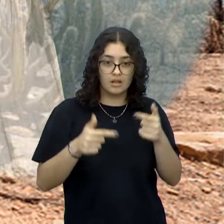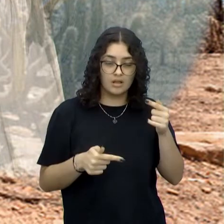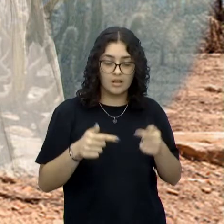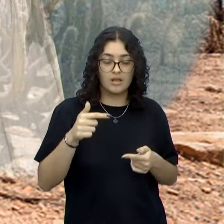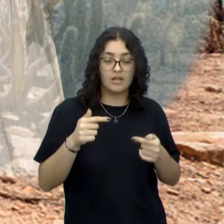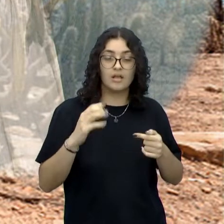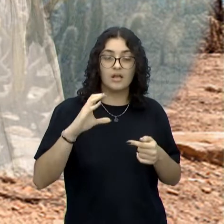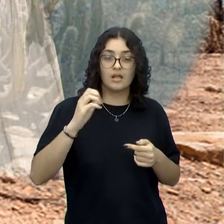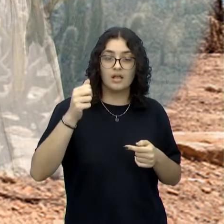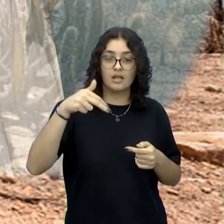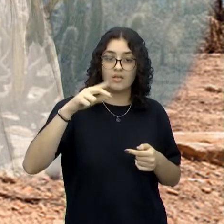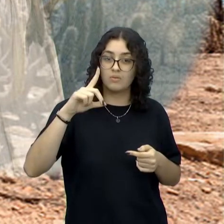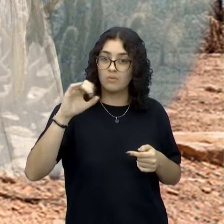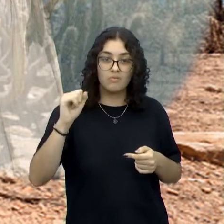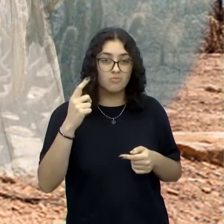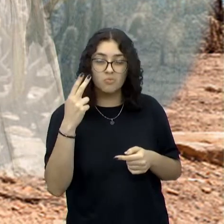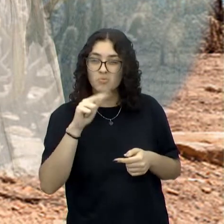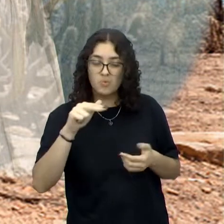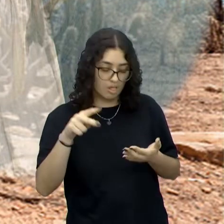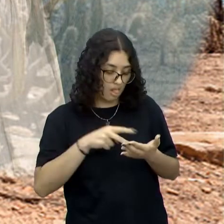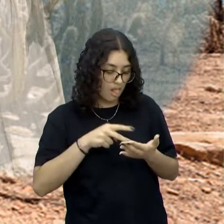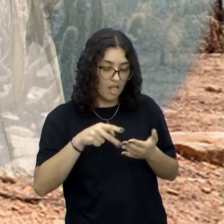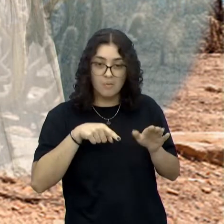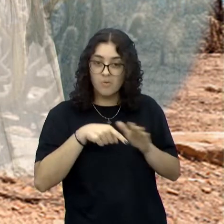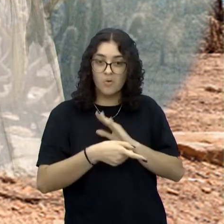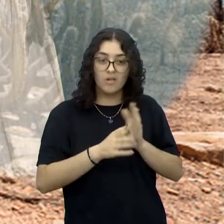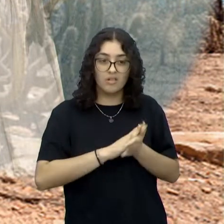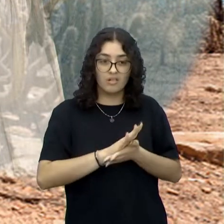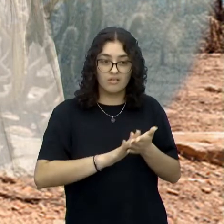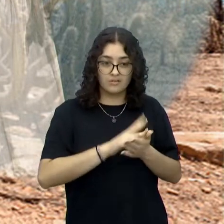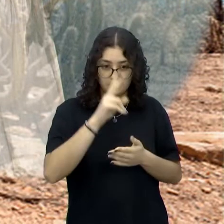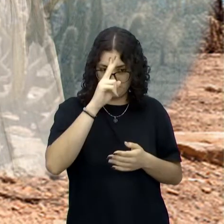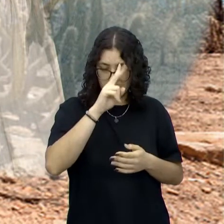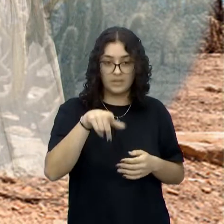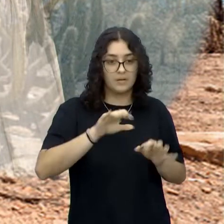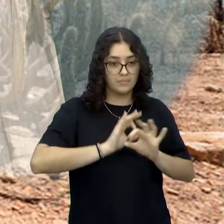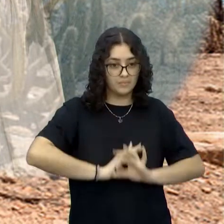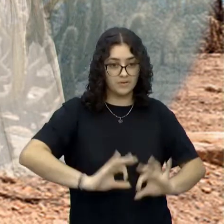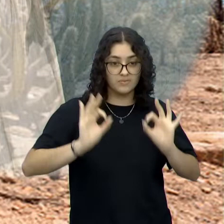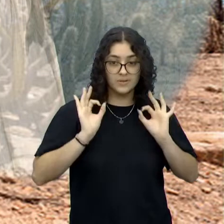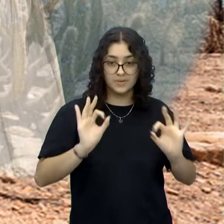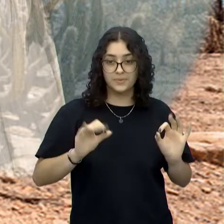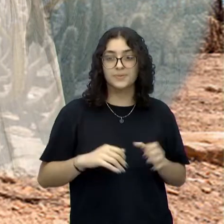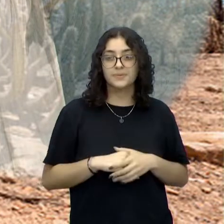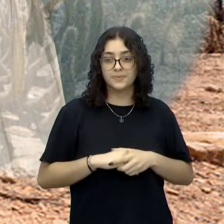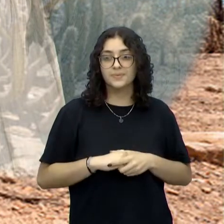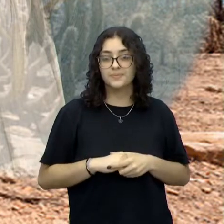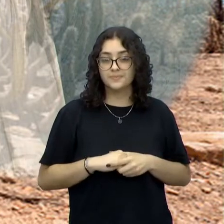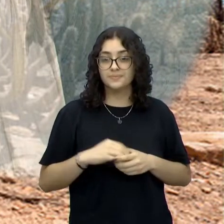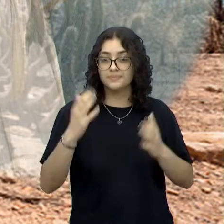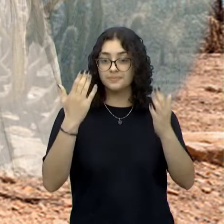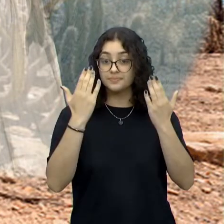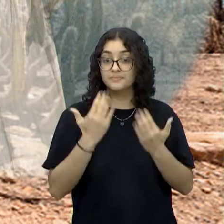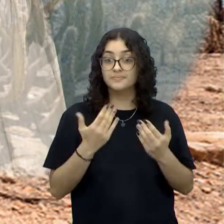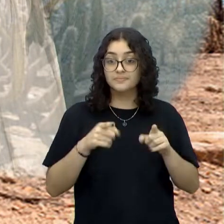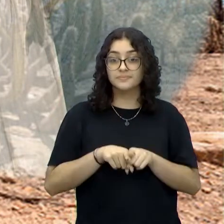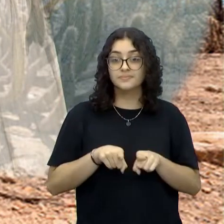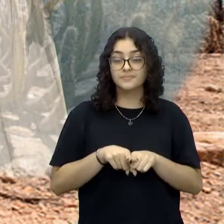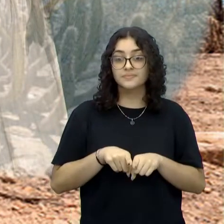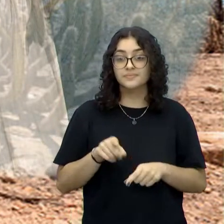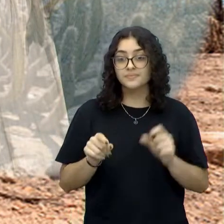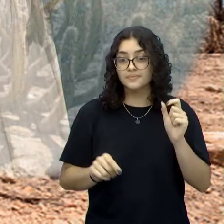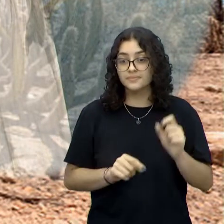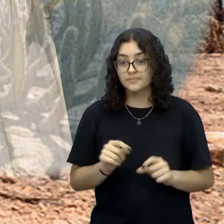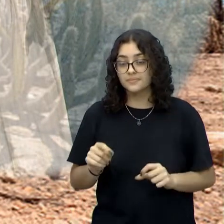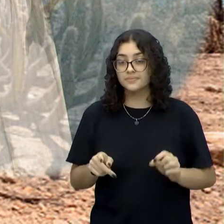o livro Sertões, quem nunca entendeu, se aprofundou muito sobre a história. Então é ótima obra. Analisei também